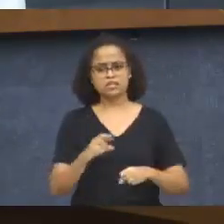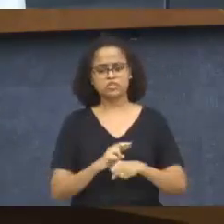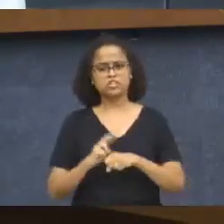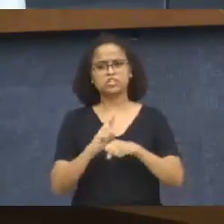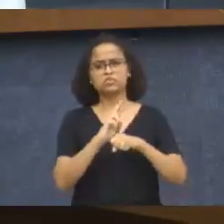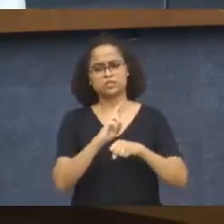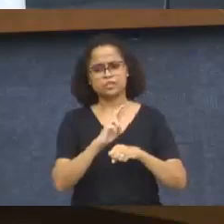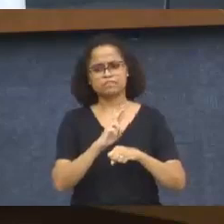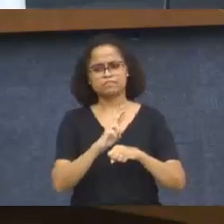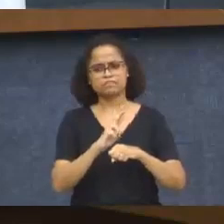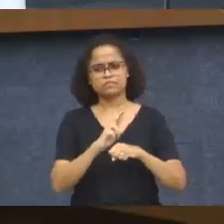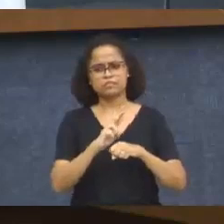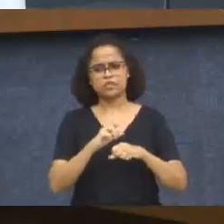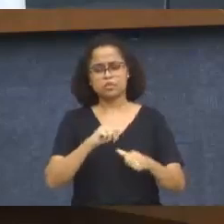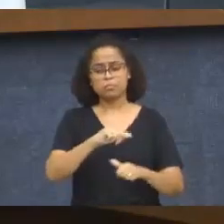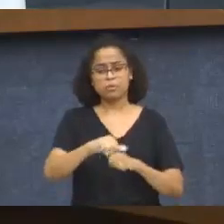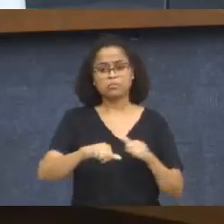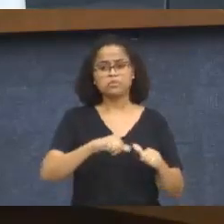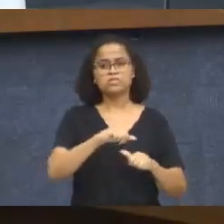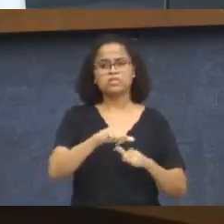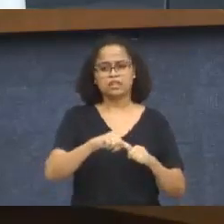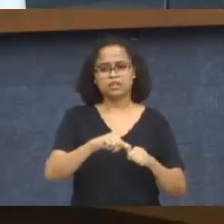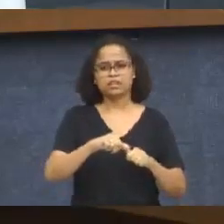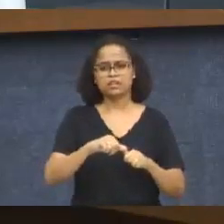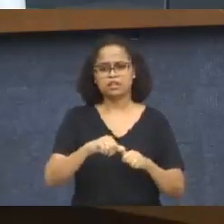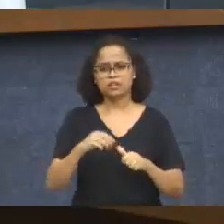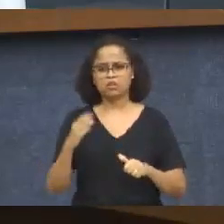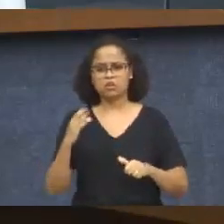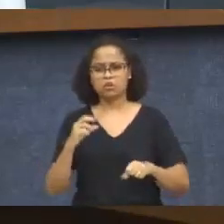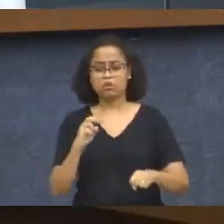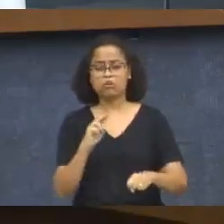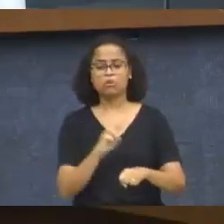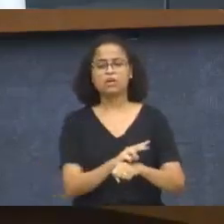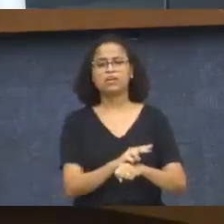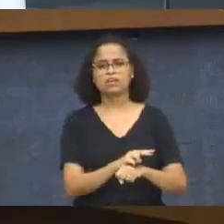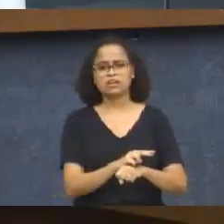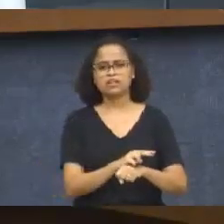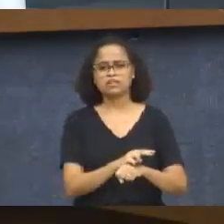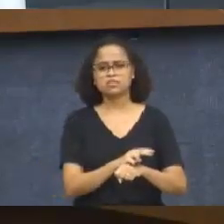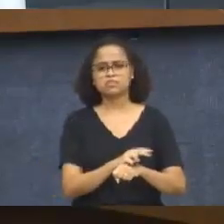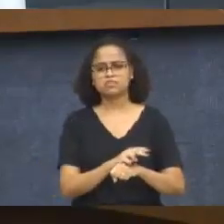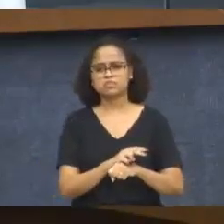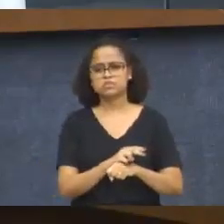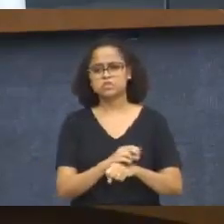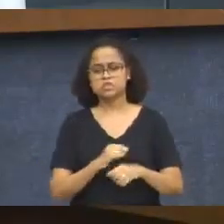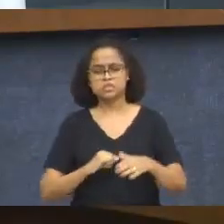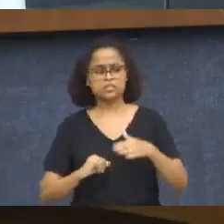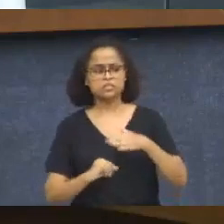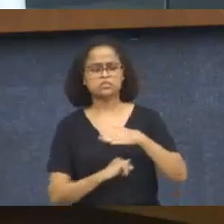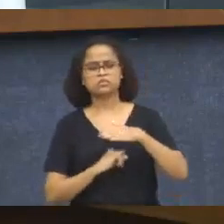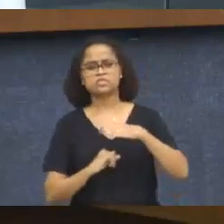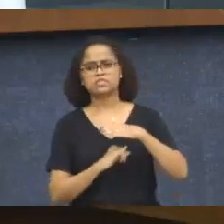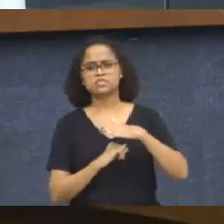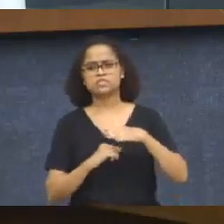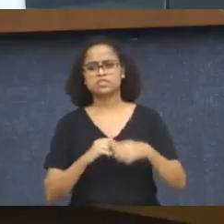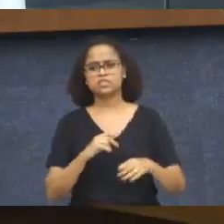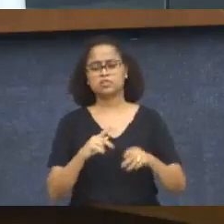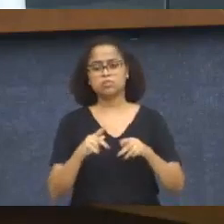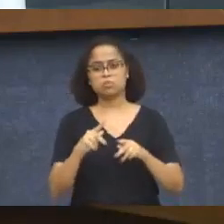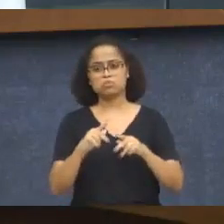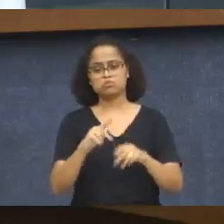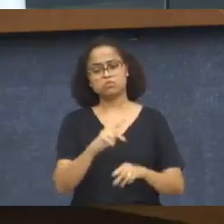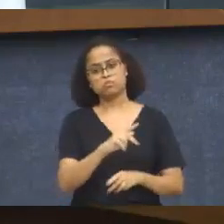na Câmara Municipal, que é uma instituição pública. Obviamente, nós não temos nenhuma desconfiança com a mesa